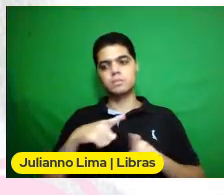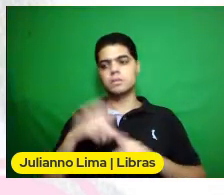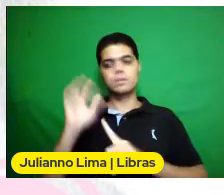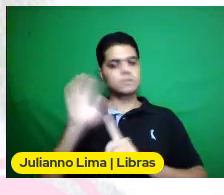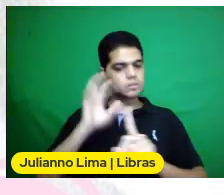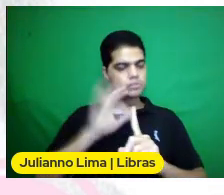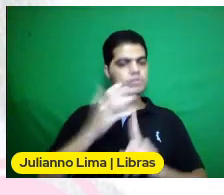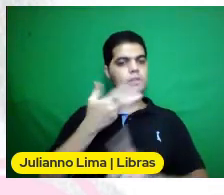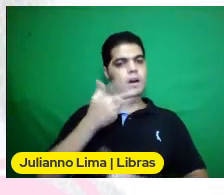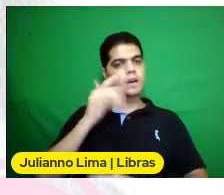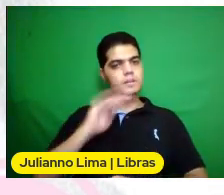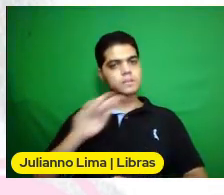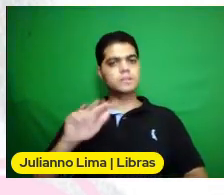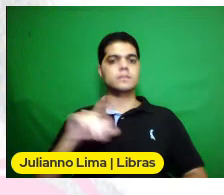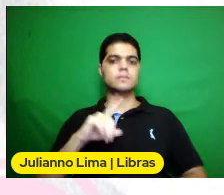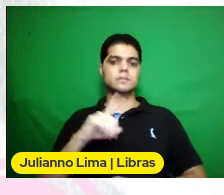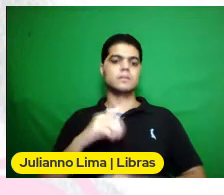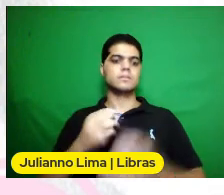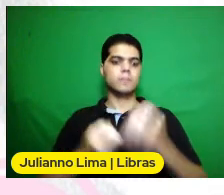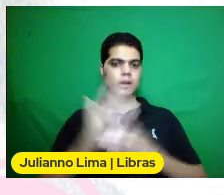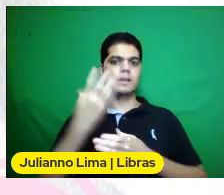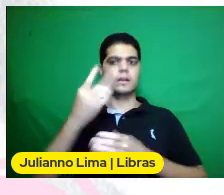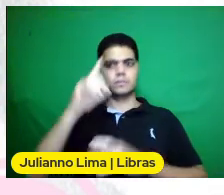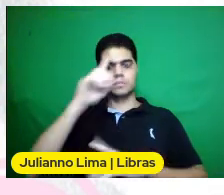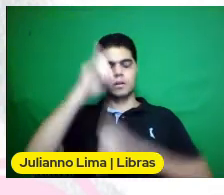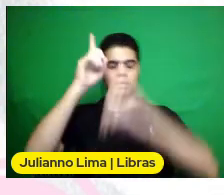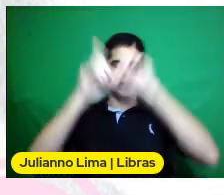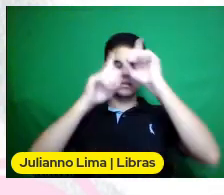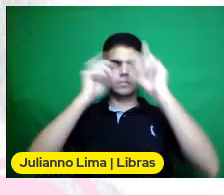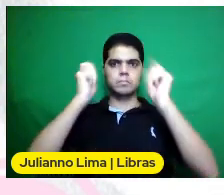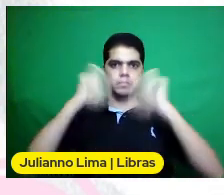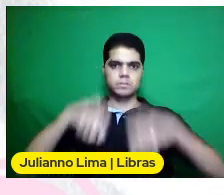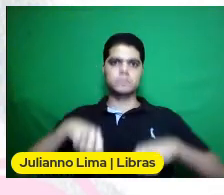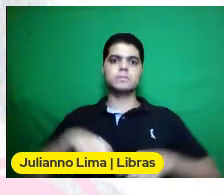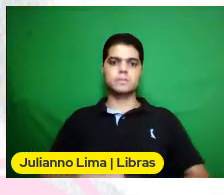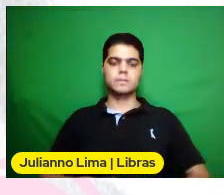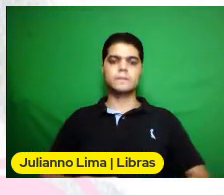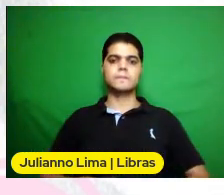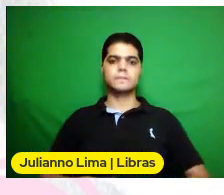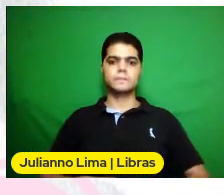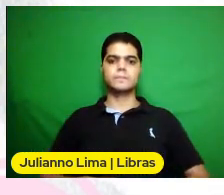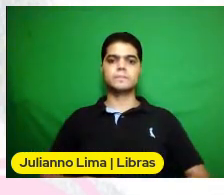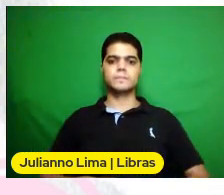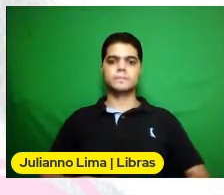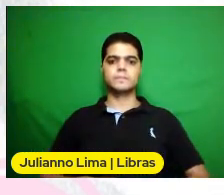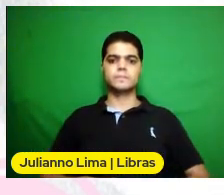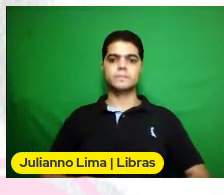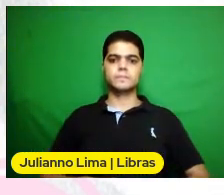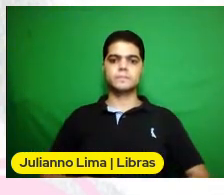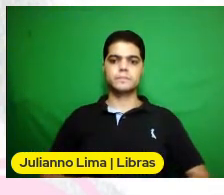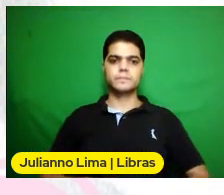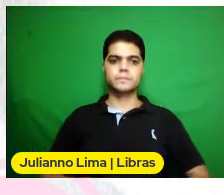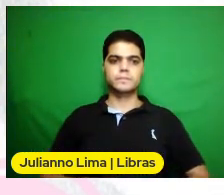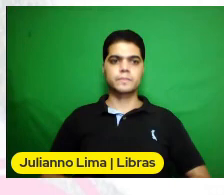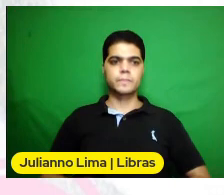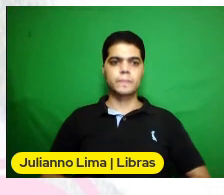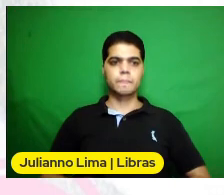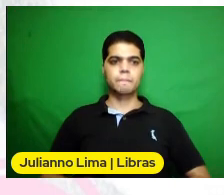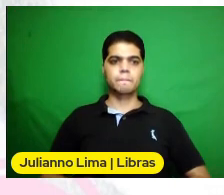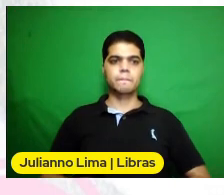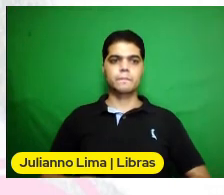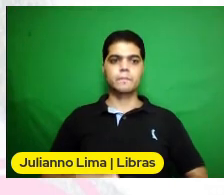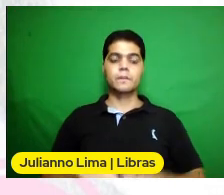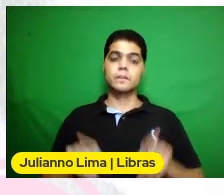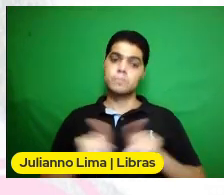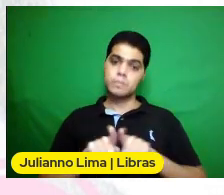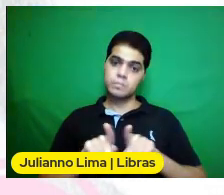também criarem, né? Mostrar a possibilidade. Né? Até porque, Carminha, Pedro também, enquanto a gente